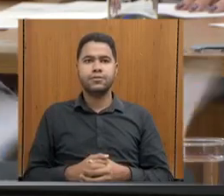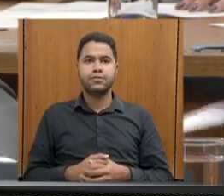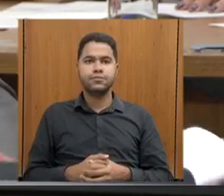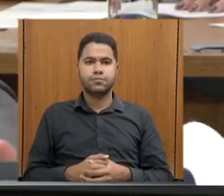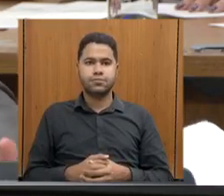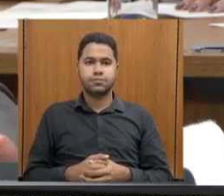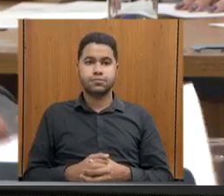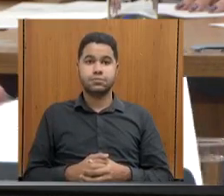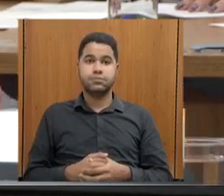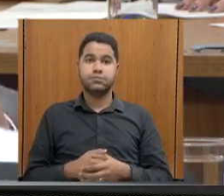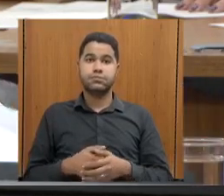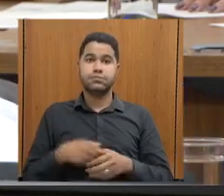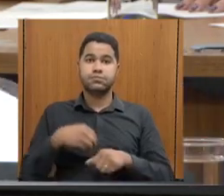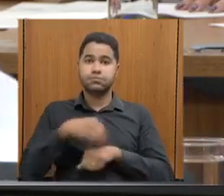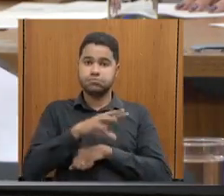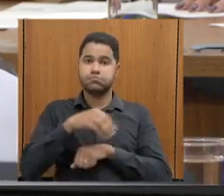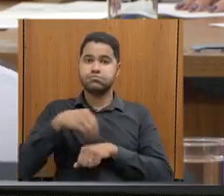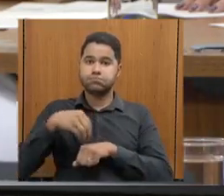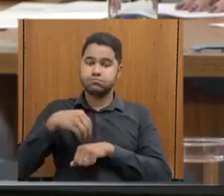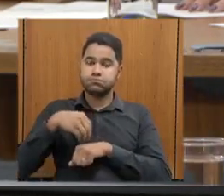e em transmissão